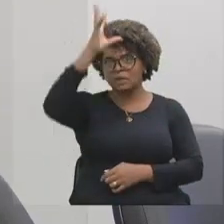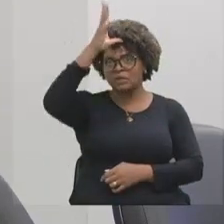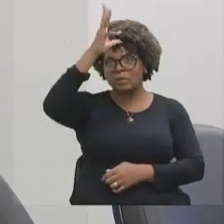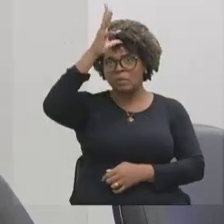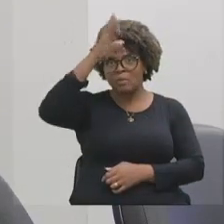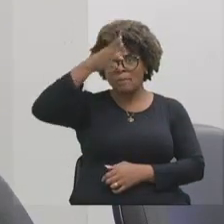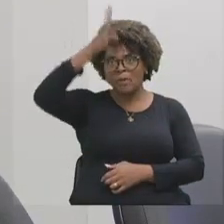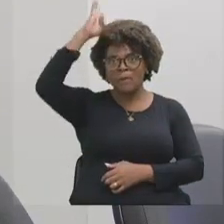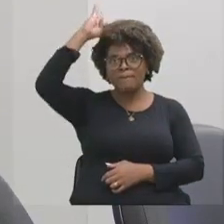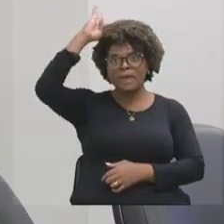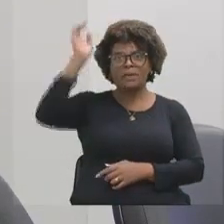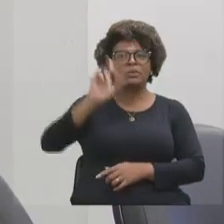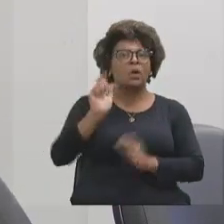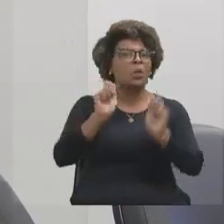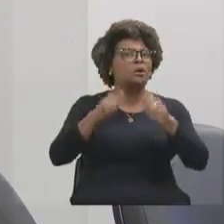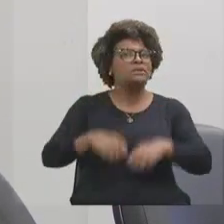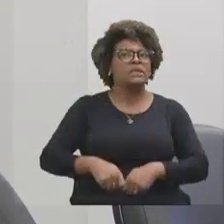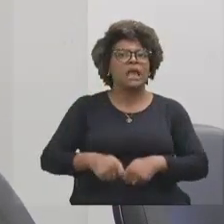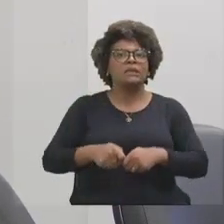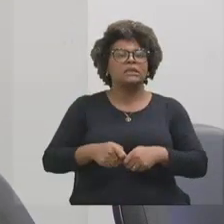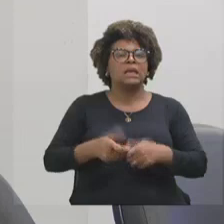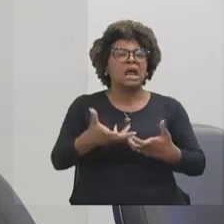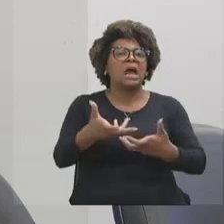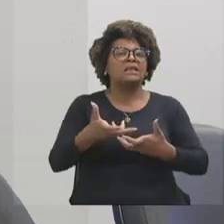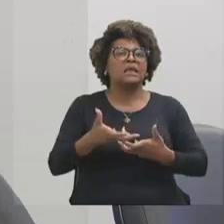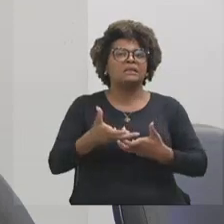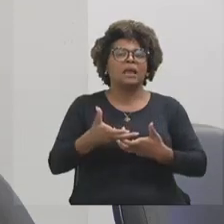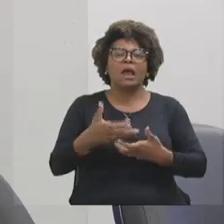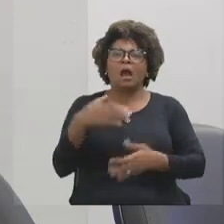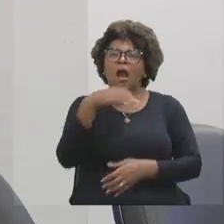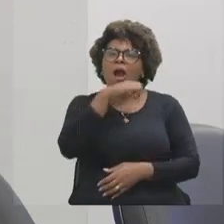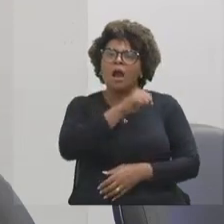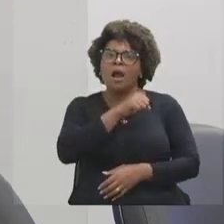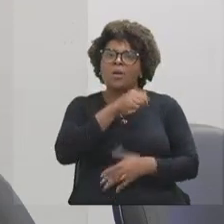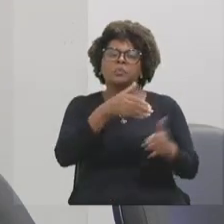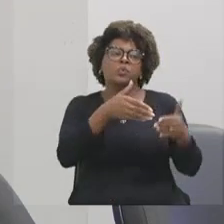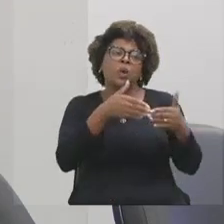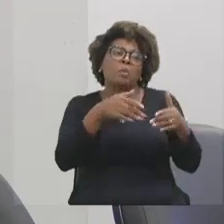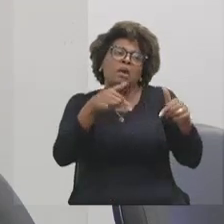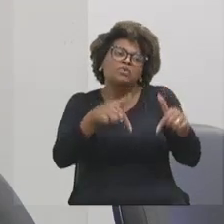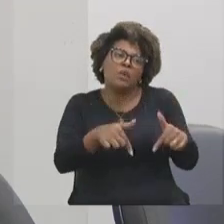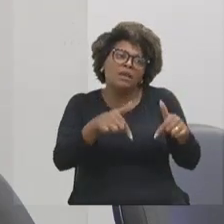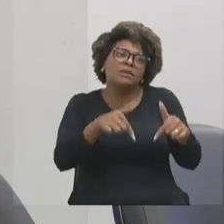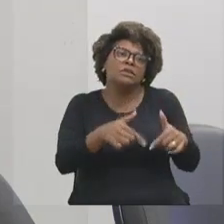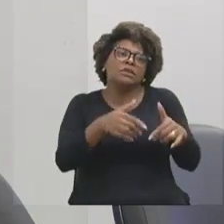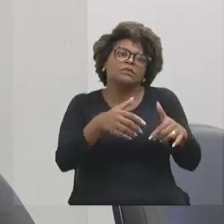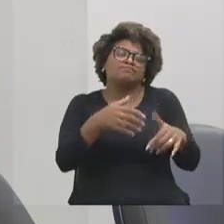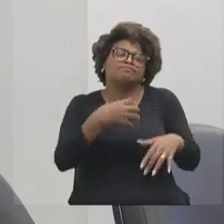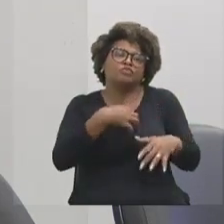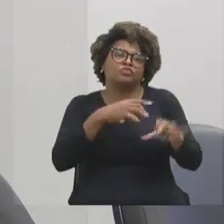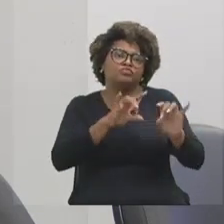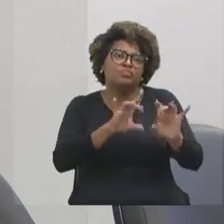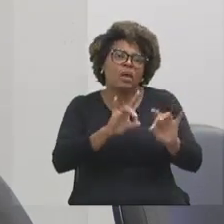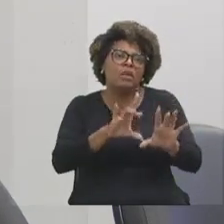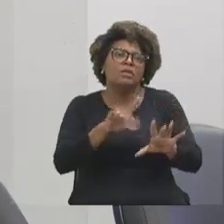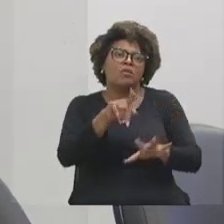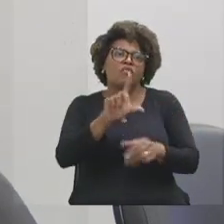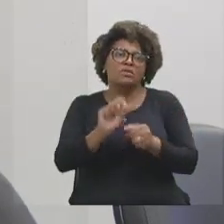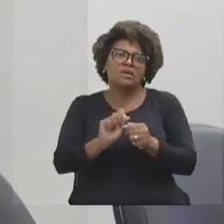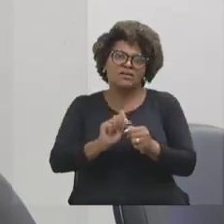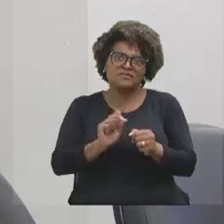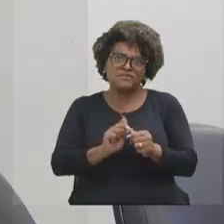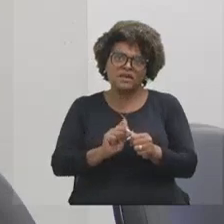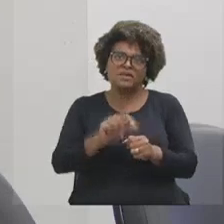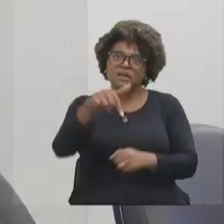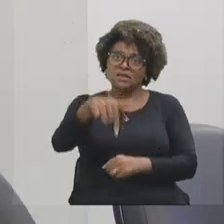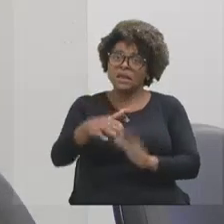de forma imediata por isso solicito aqui hoje esse cara em especial e é sem implantação Inclusive eu apresentei nessa casa o requerimento aqui na